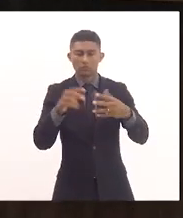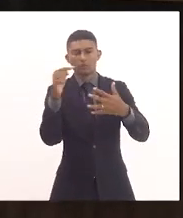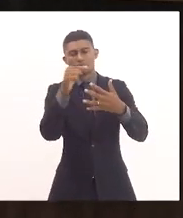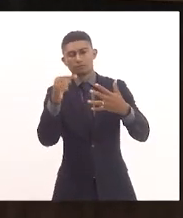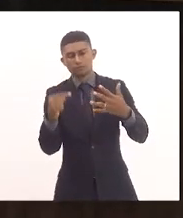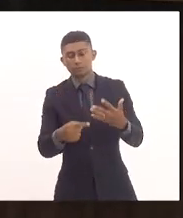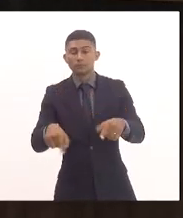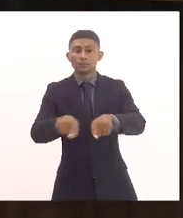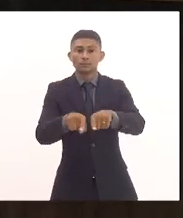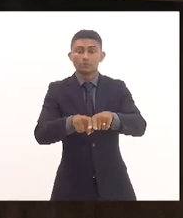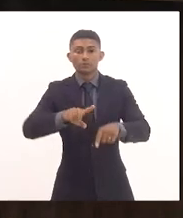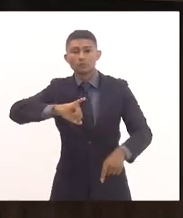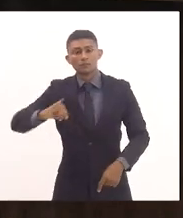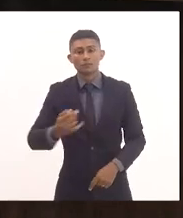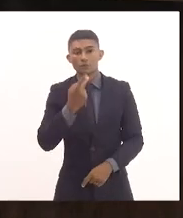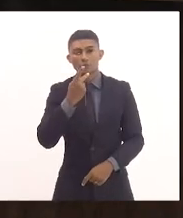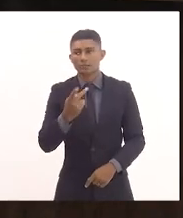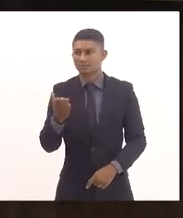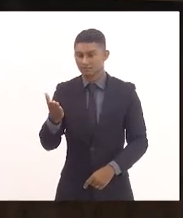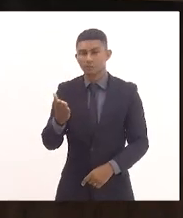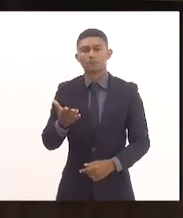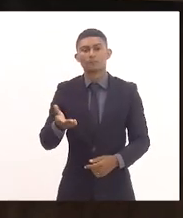Flávio Serafini, que nós temos que